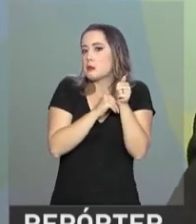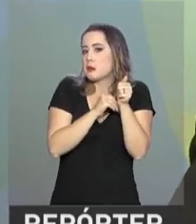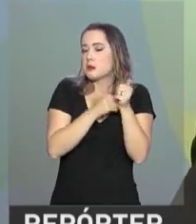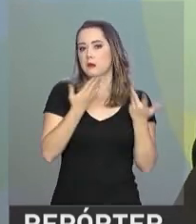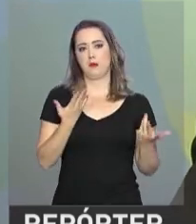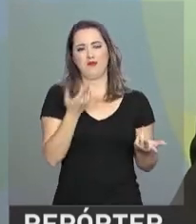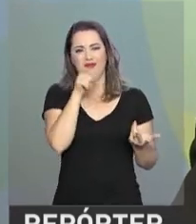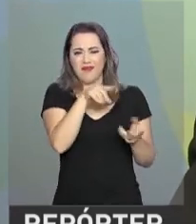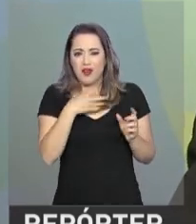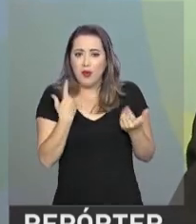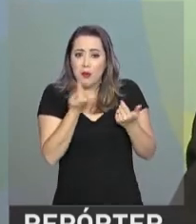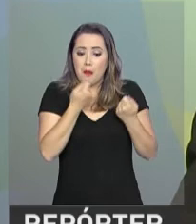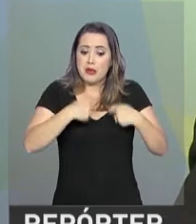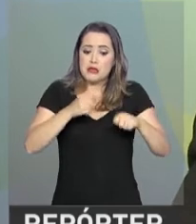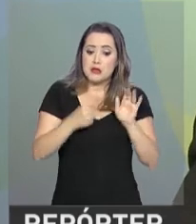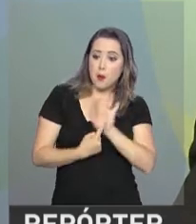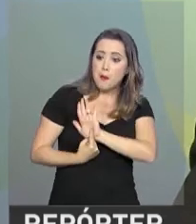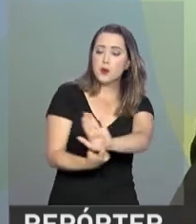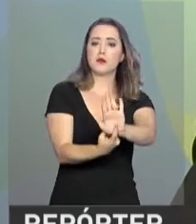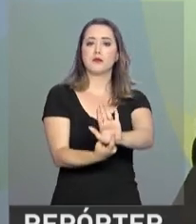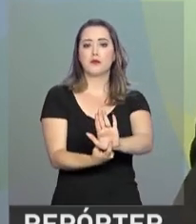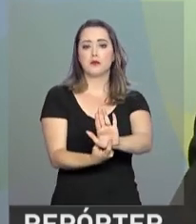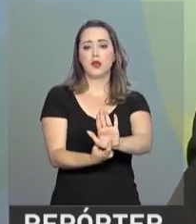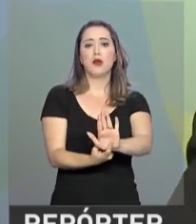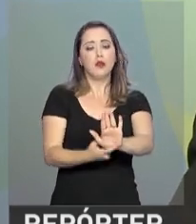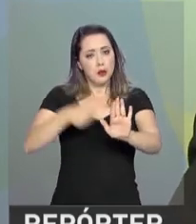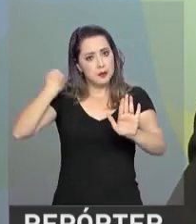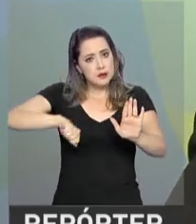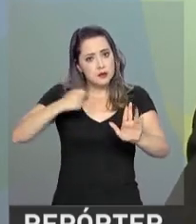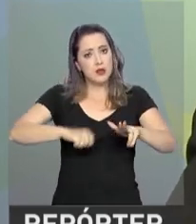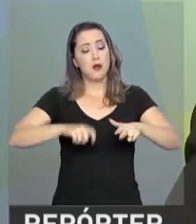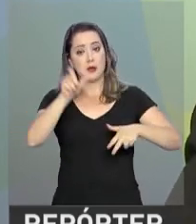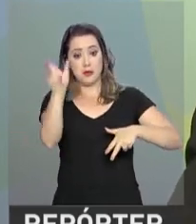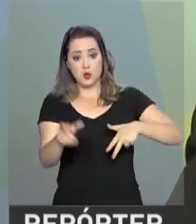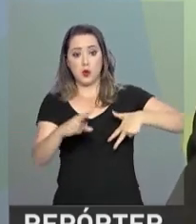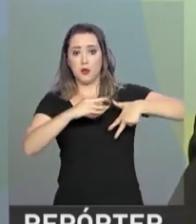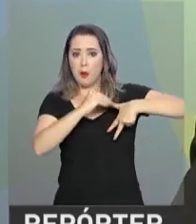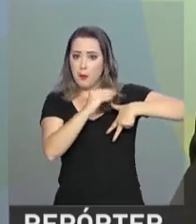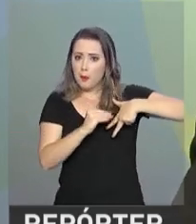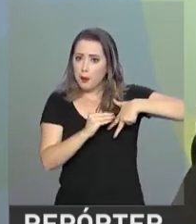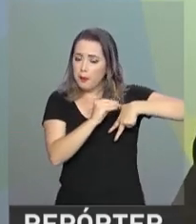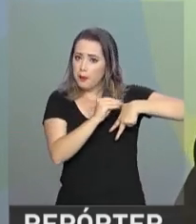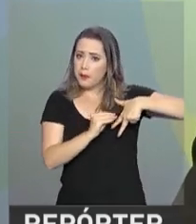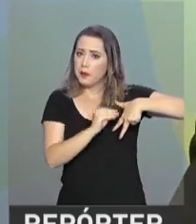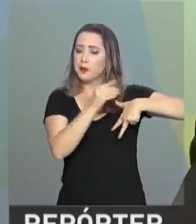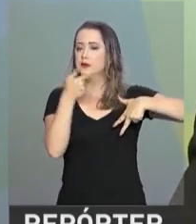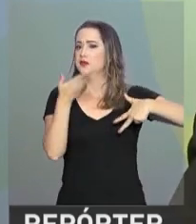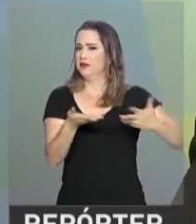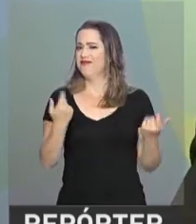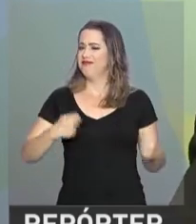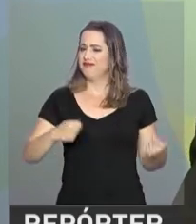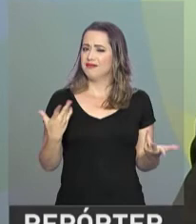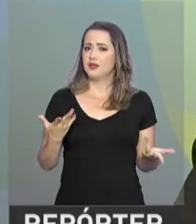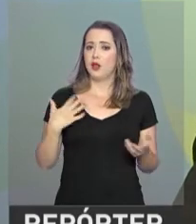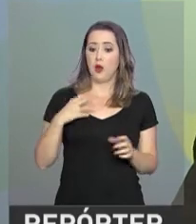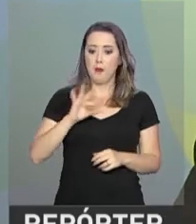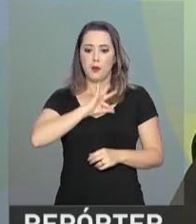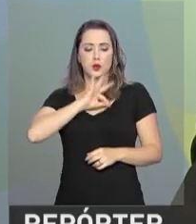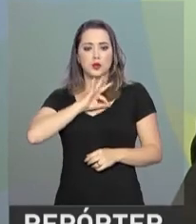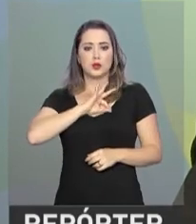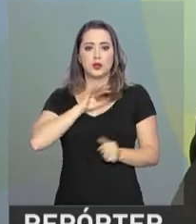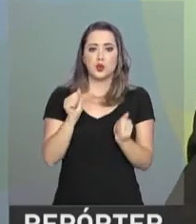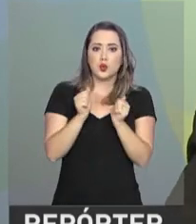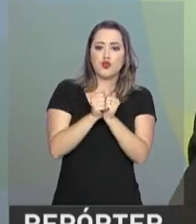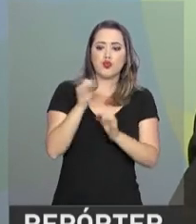não possamos colocar esse abuso na luz precisamos mostrar esse abuso e trazia as autoridades policiais e